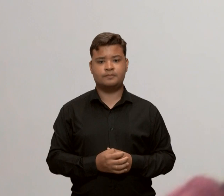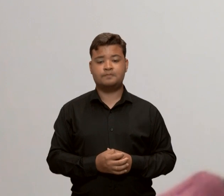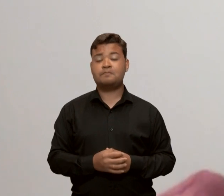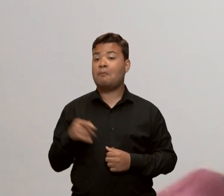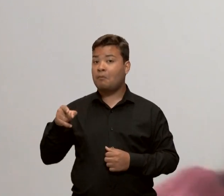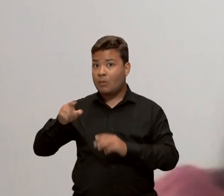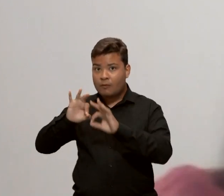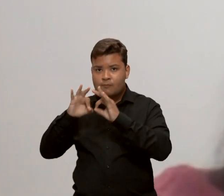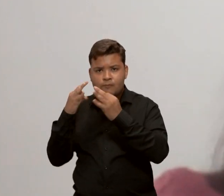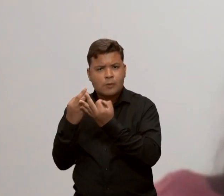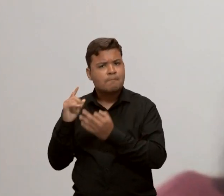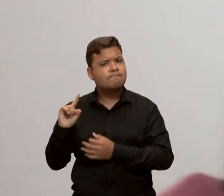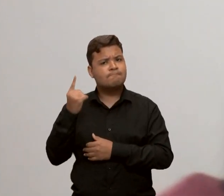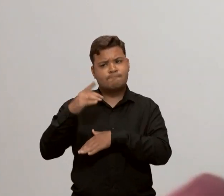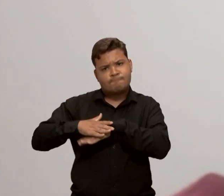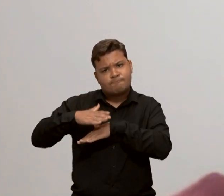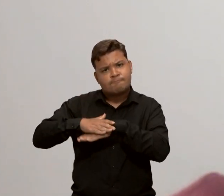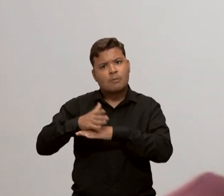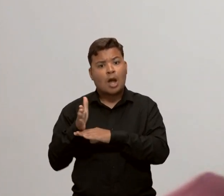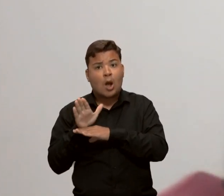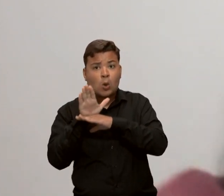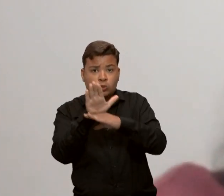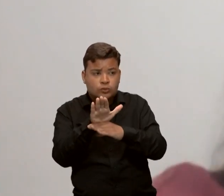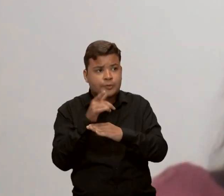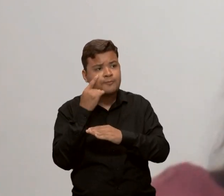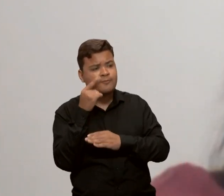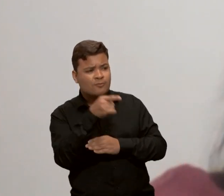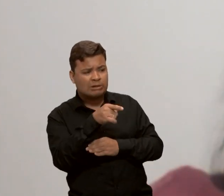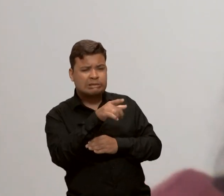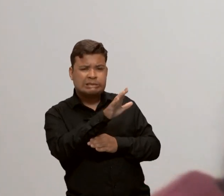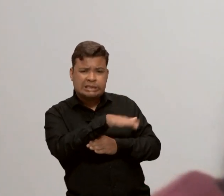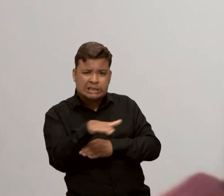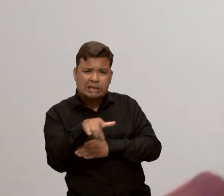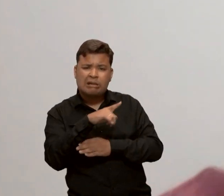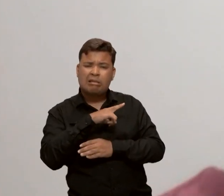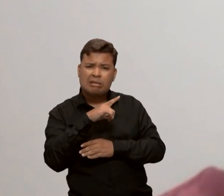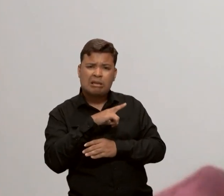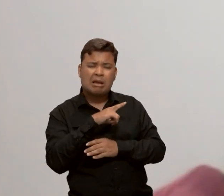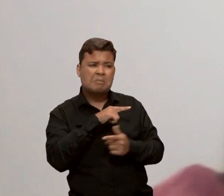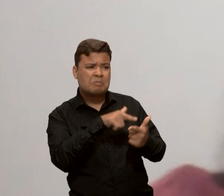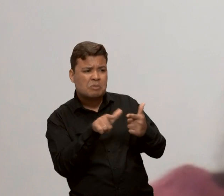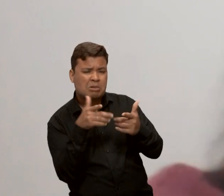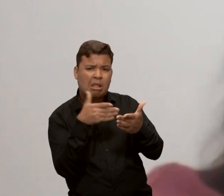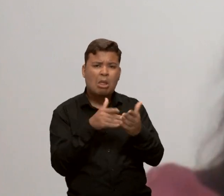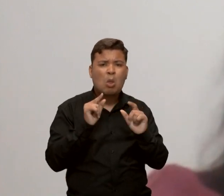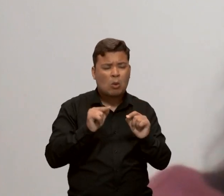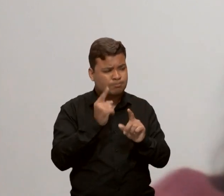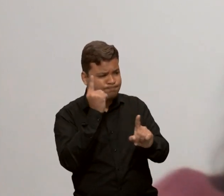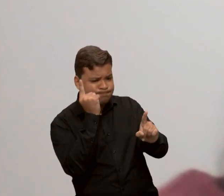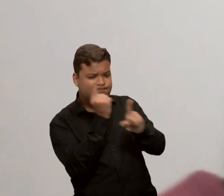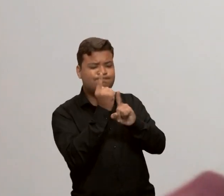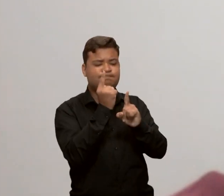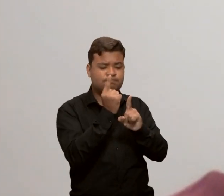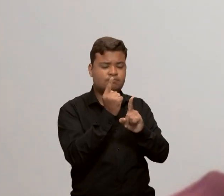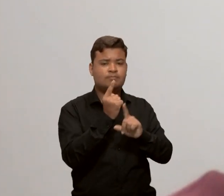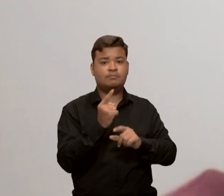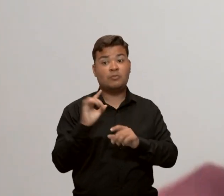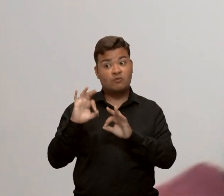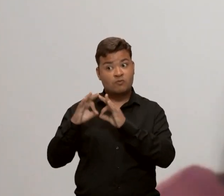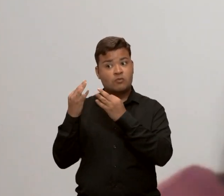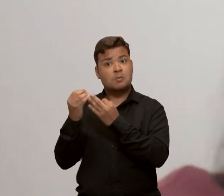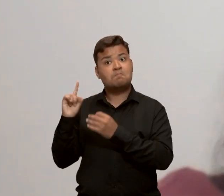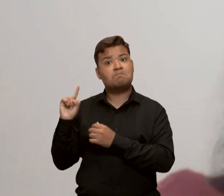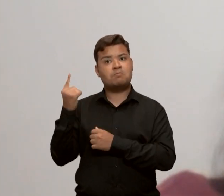vai identificar essa necessidade dessa criança, né? Depois da família, nós temos uma